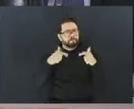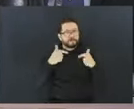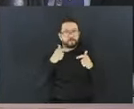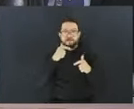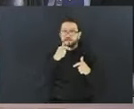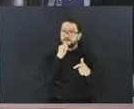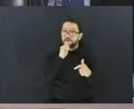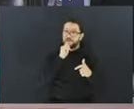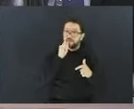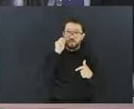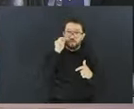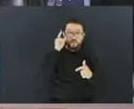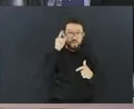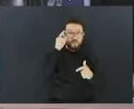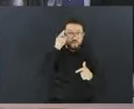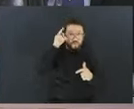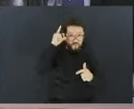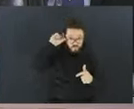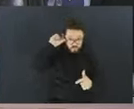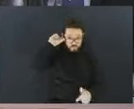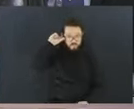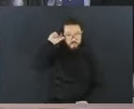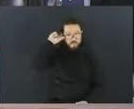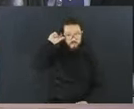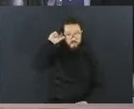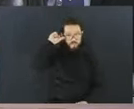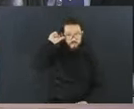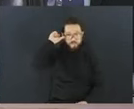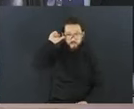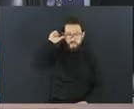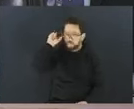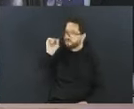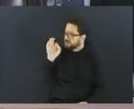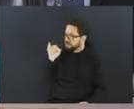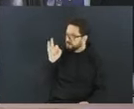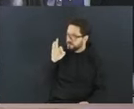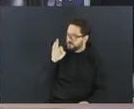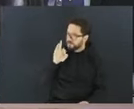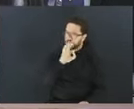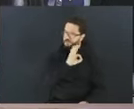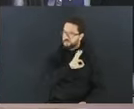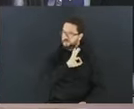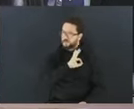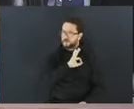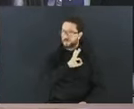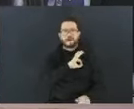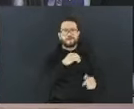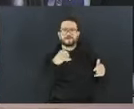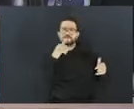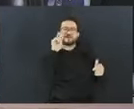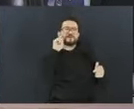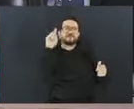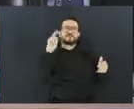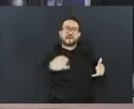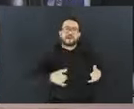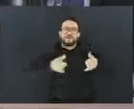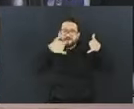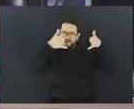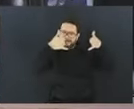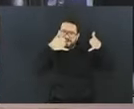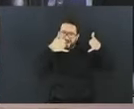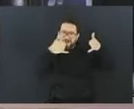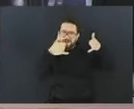na área do 22º, né, dos policiais que foram no aniversário de uma menina e tal, e a gente é muito demandado. E os policiais